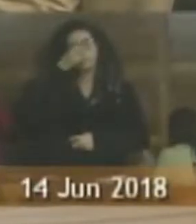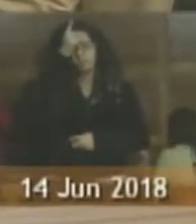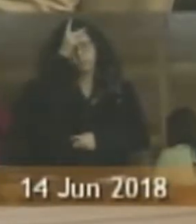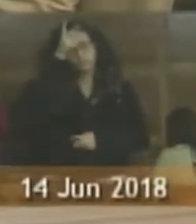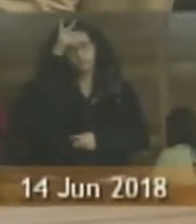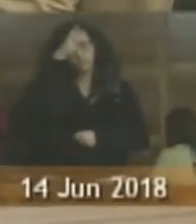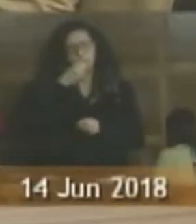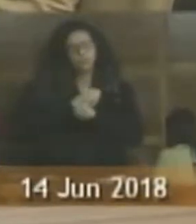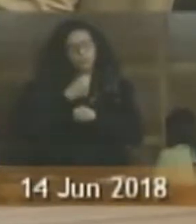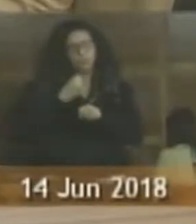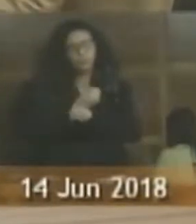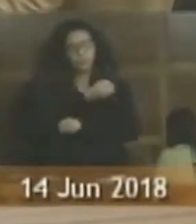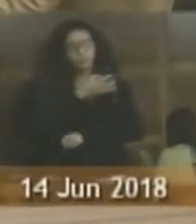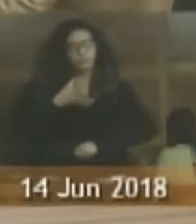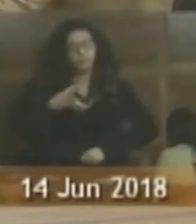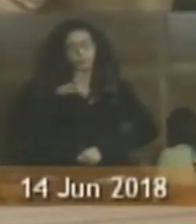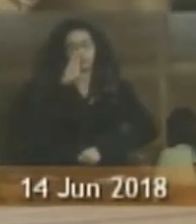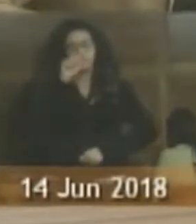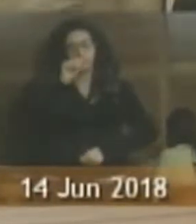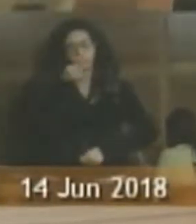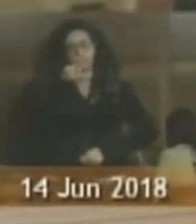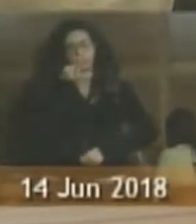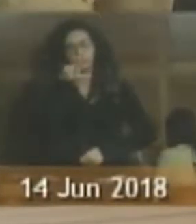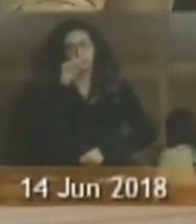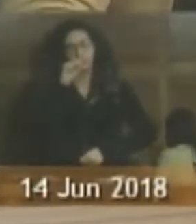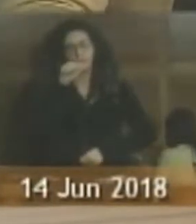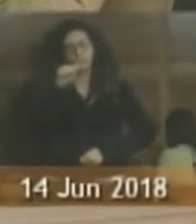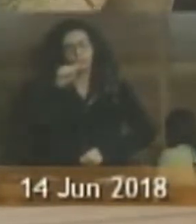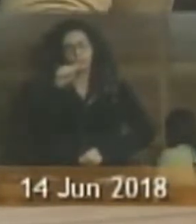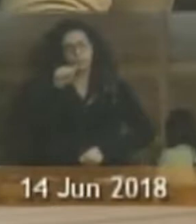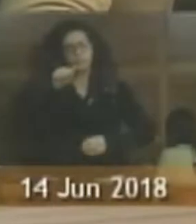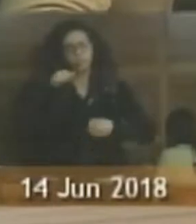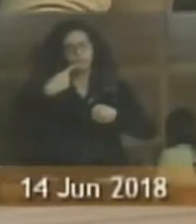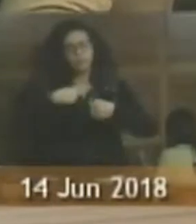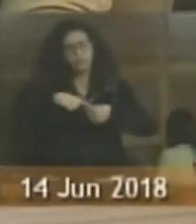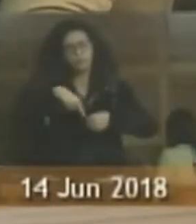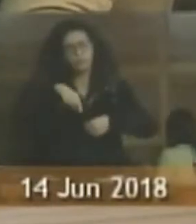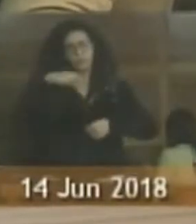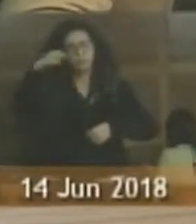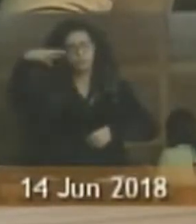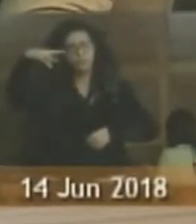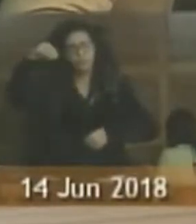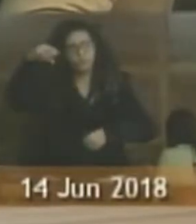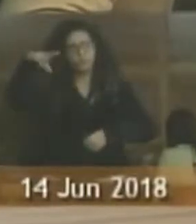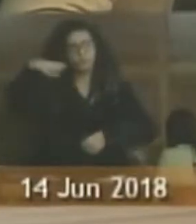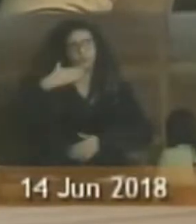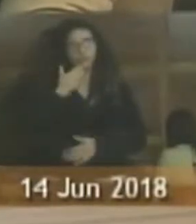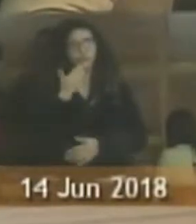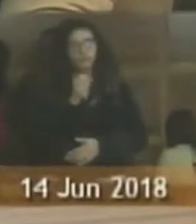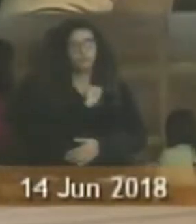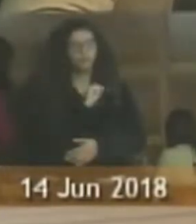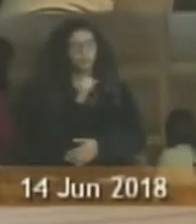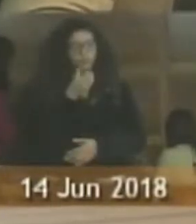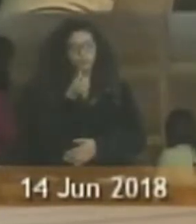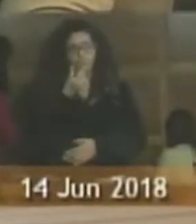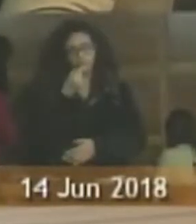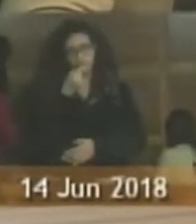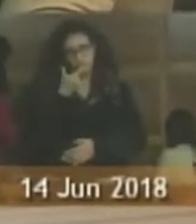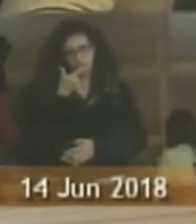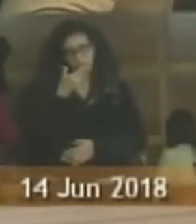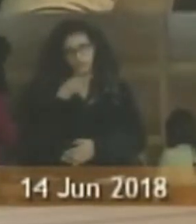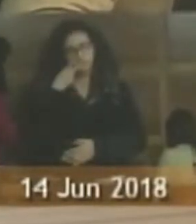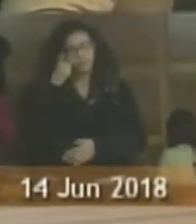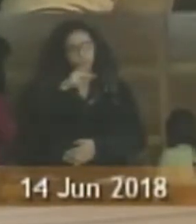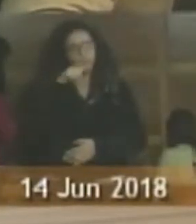do CRAS da Monsuaba, rua Manuel de Souza Lima, bairro Monsuaba. Indicação 672 de 2018, Léo